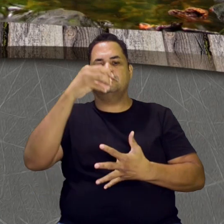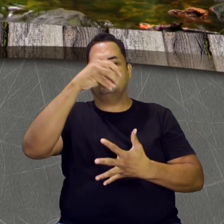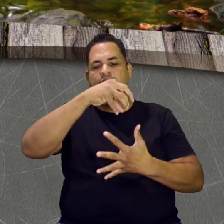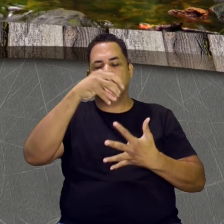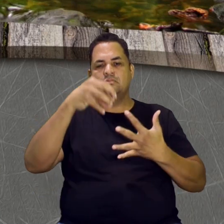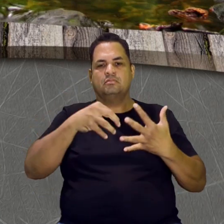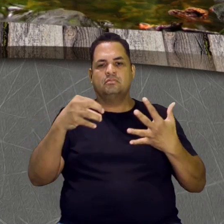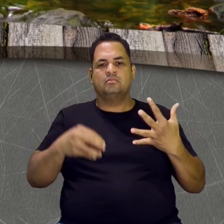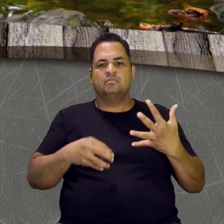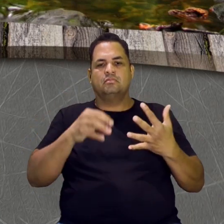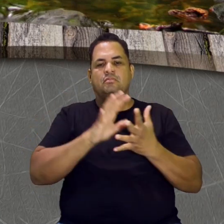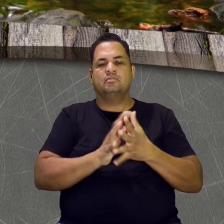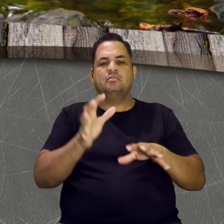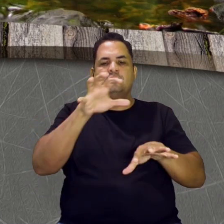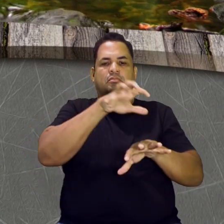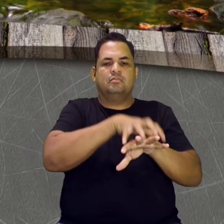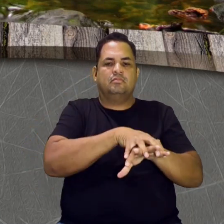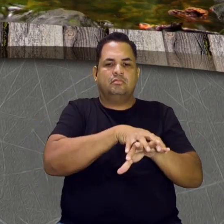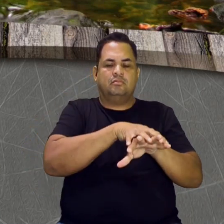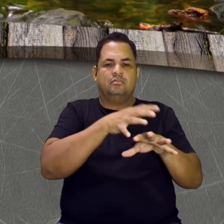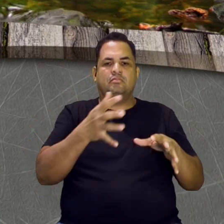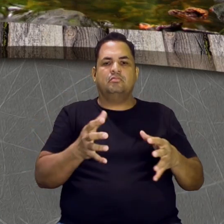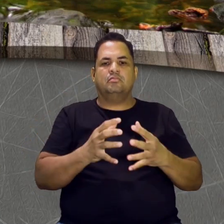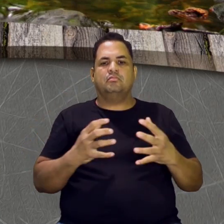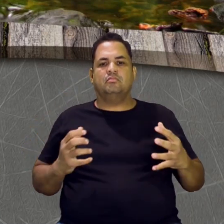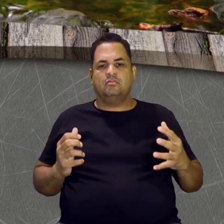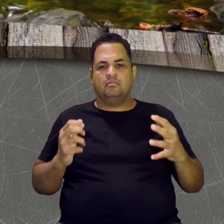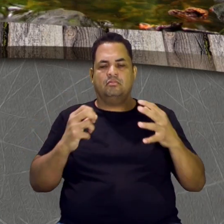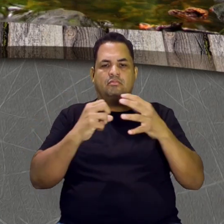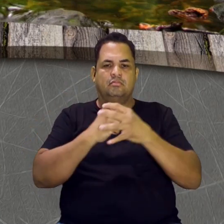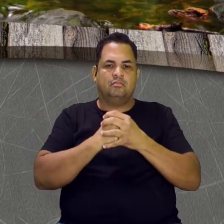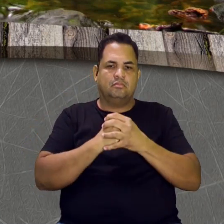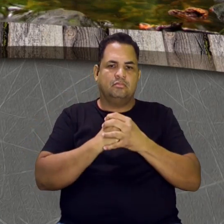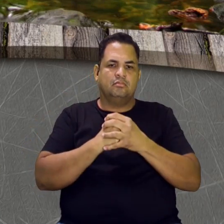reinos. Reino Monera, reino